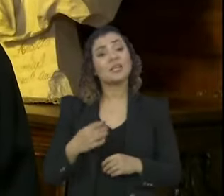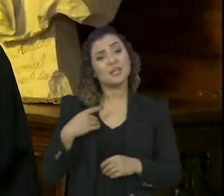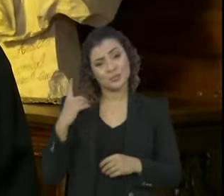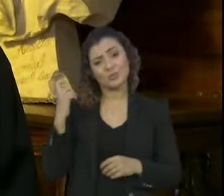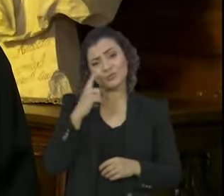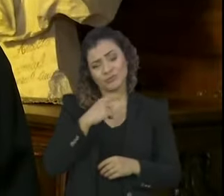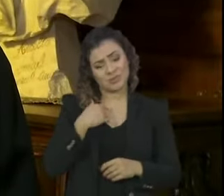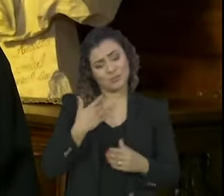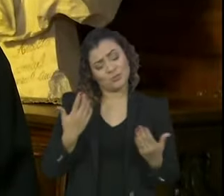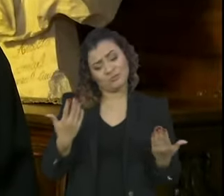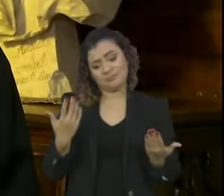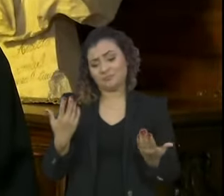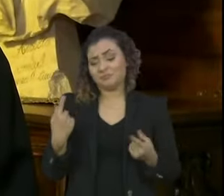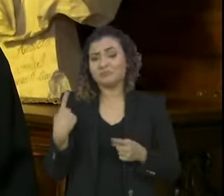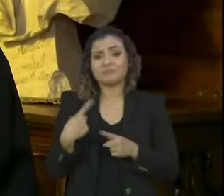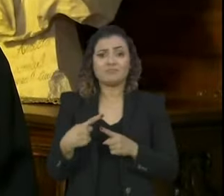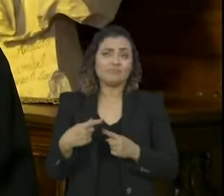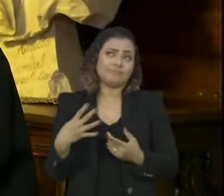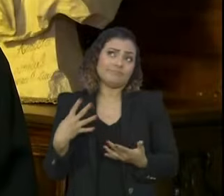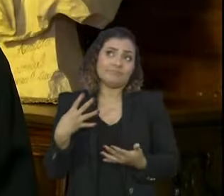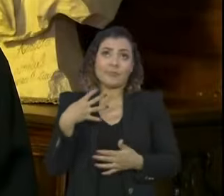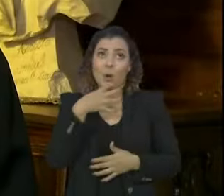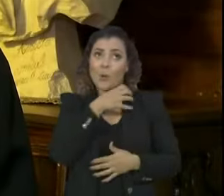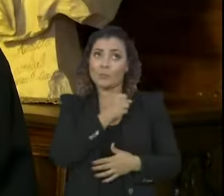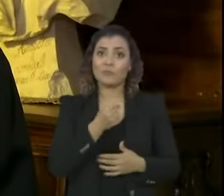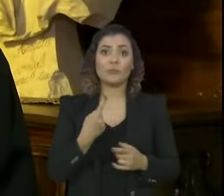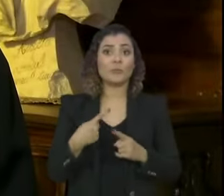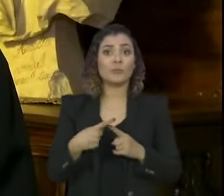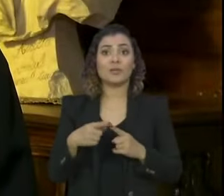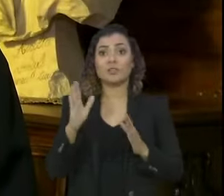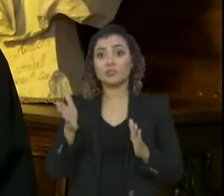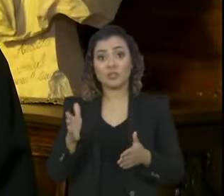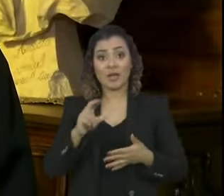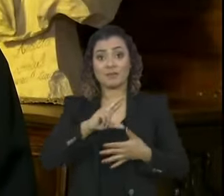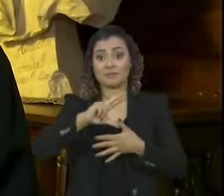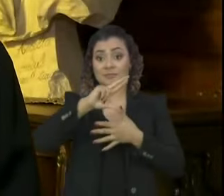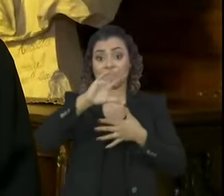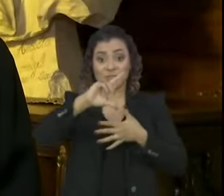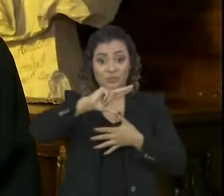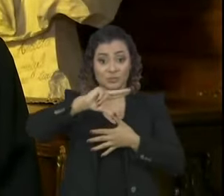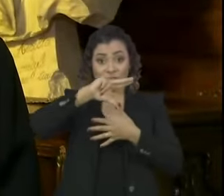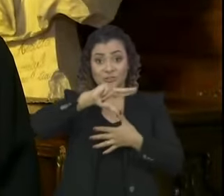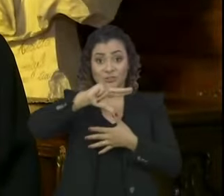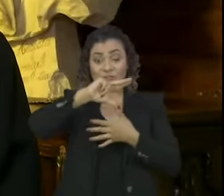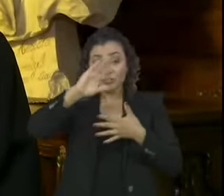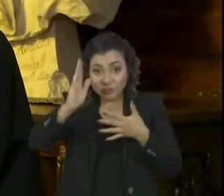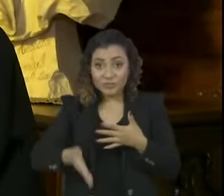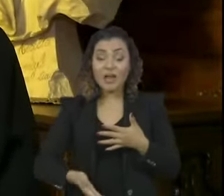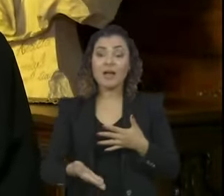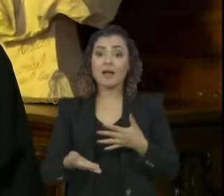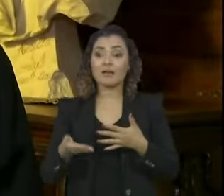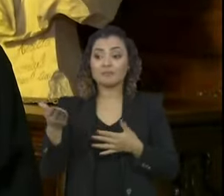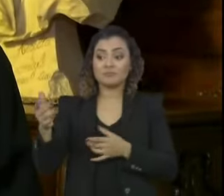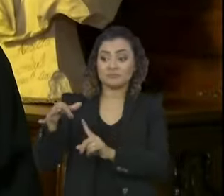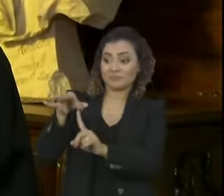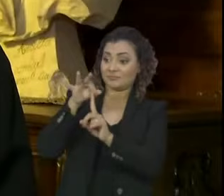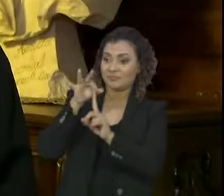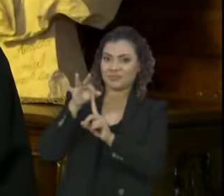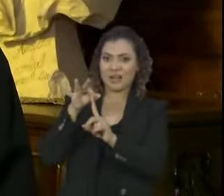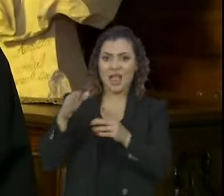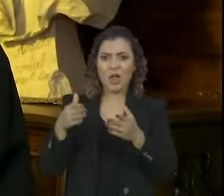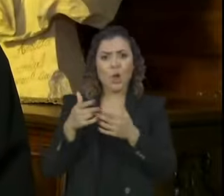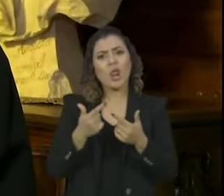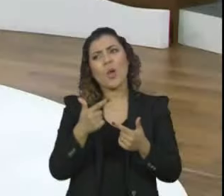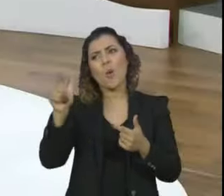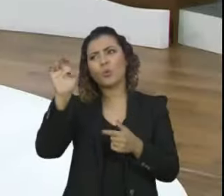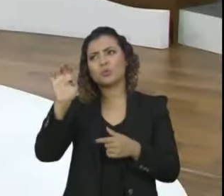porque evidentemente e depois de um latino-americano talvez se olho para o outro